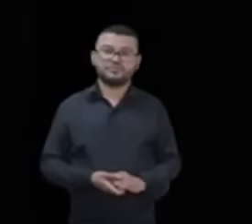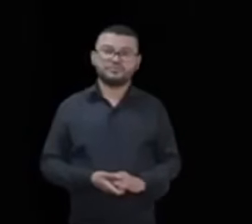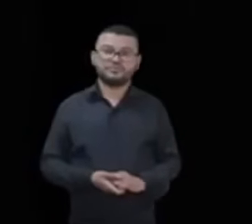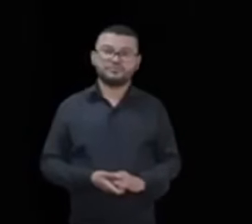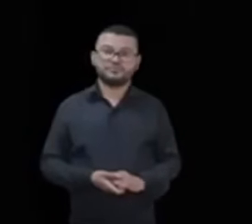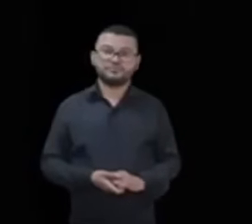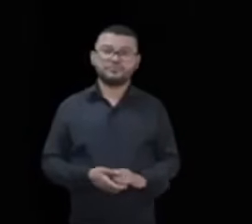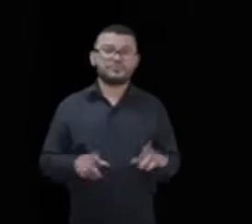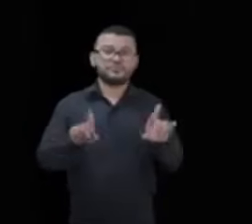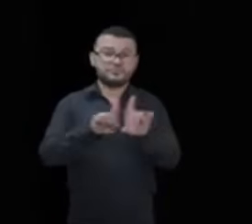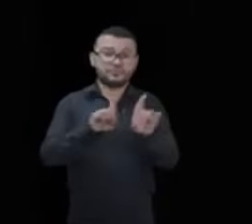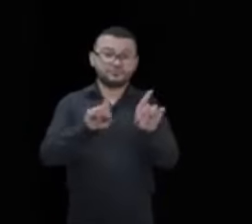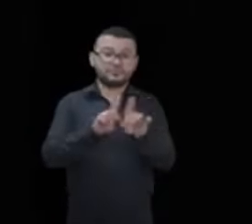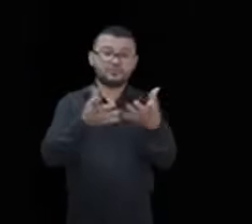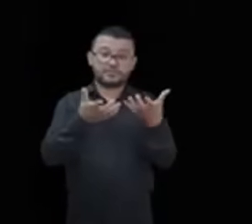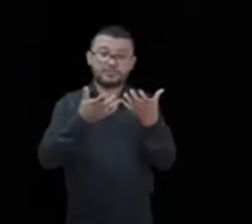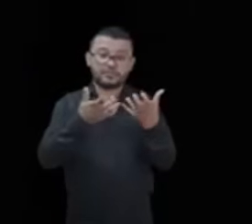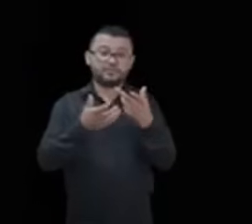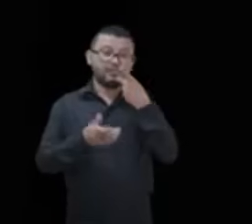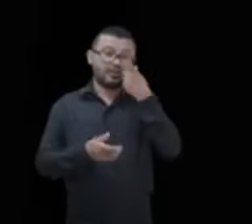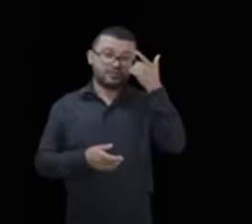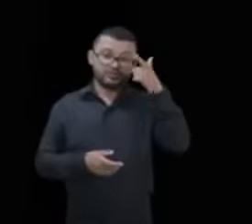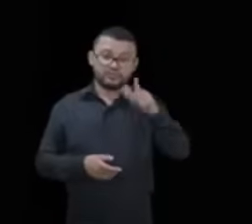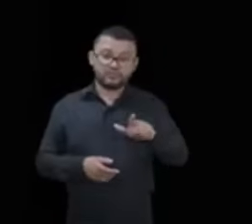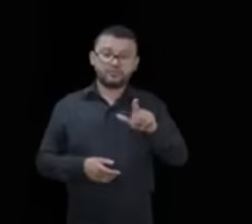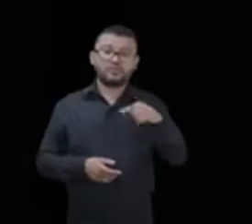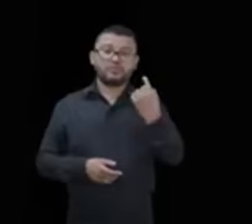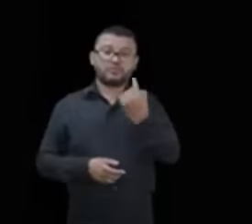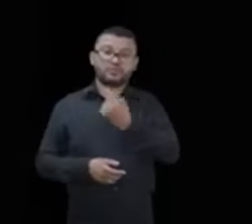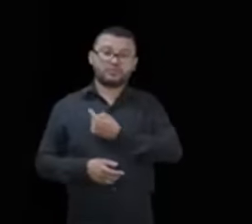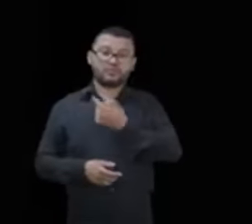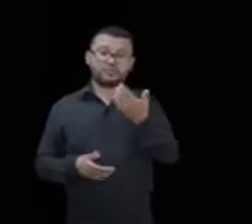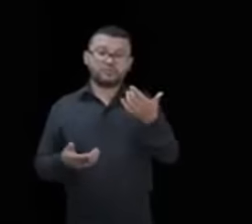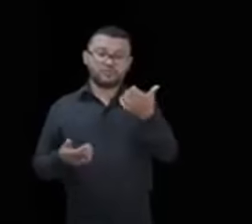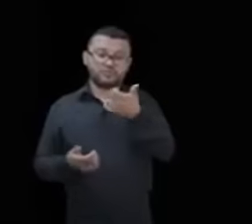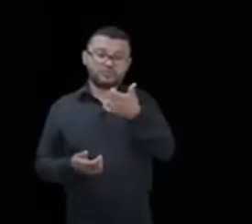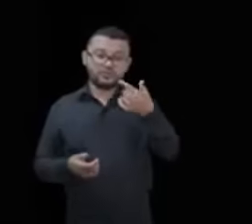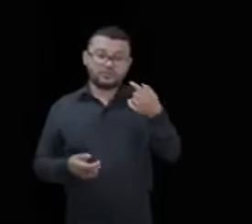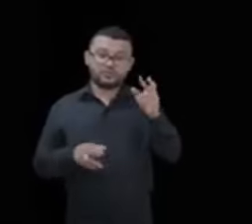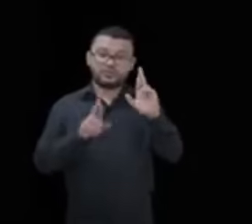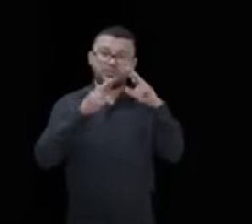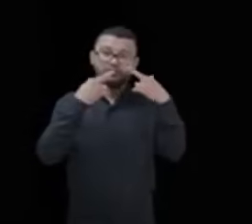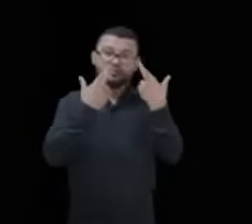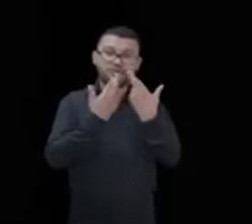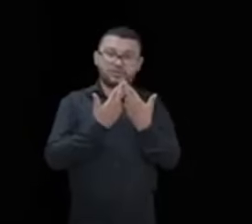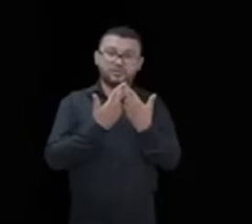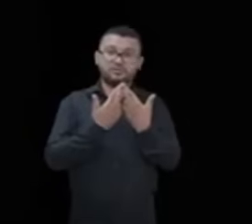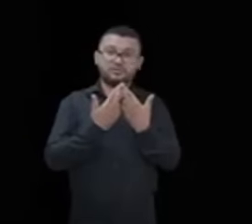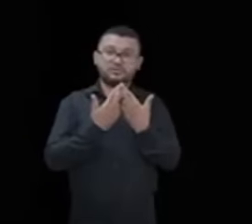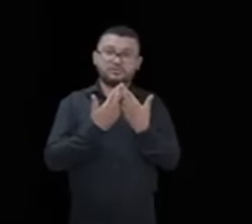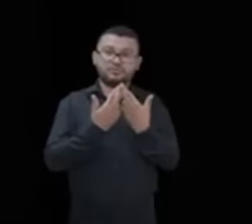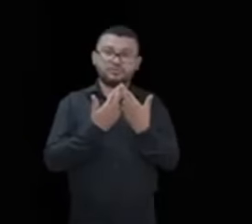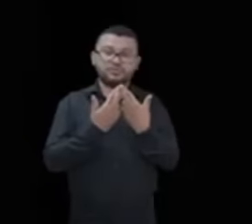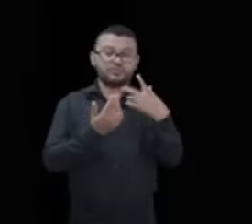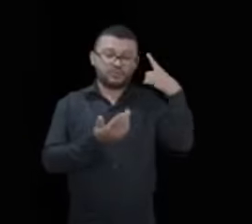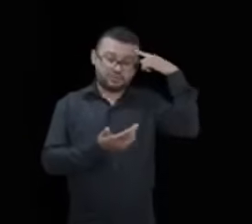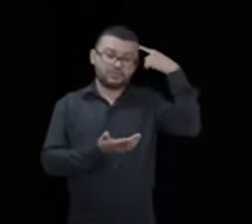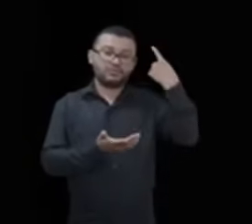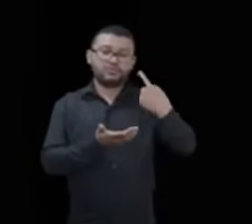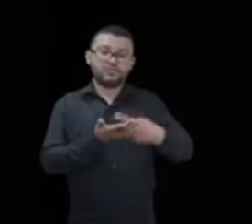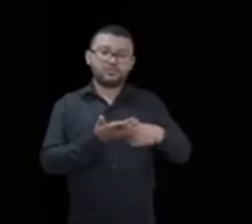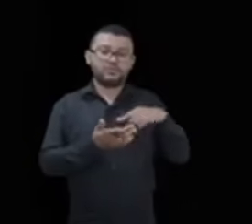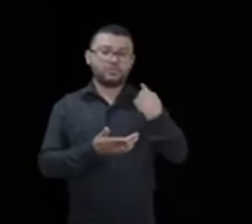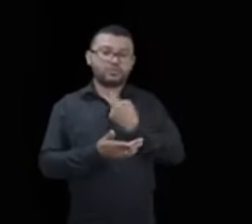também quero reafirmar aqui, no nosso 17º encontro, o compromisso de